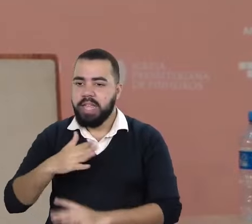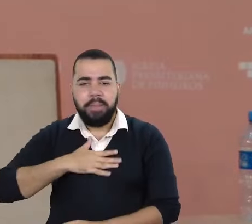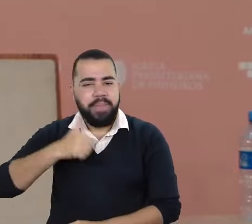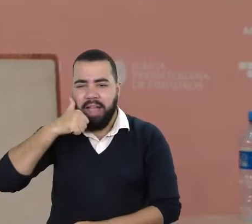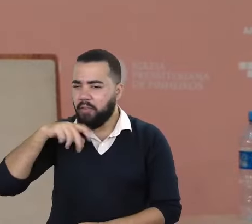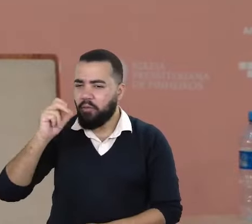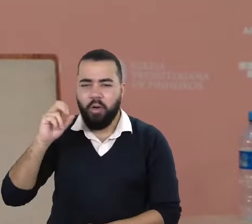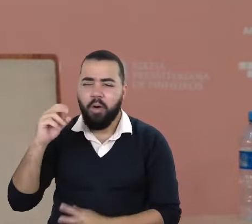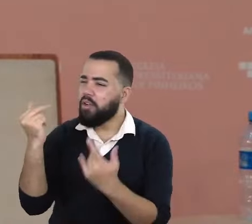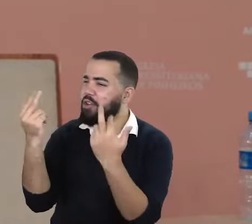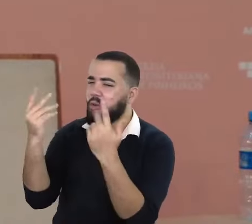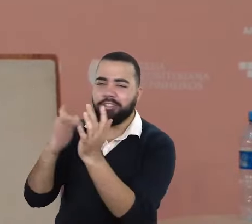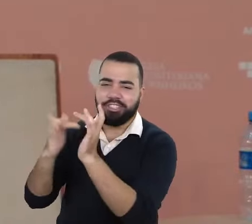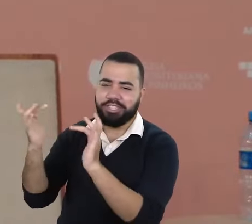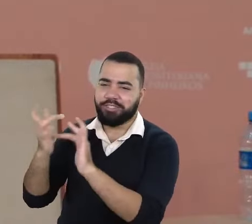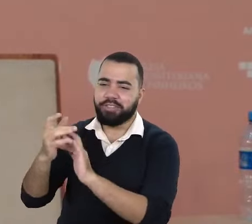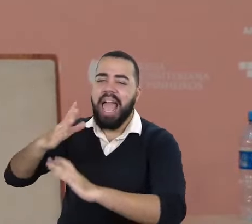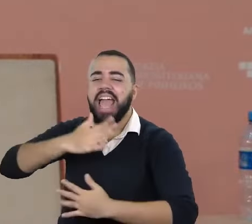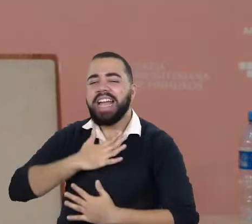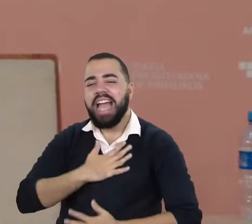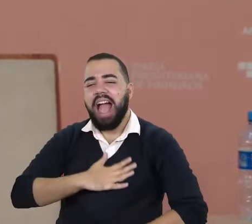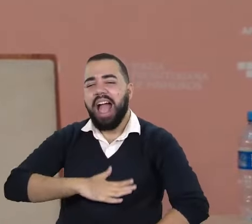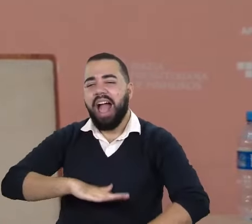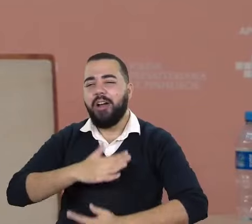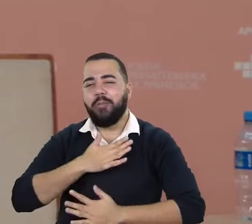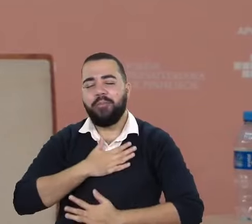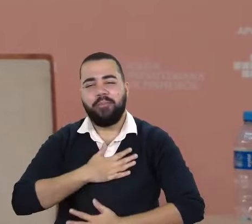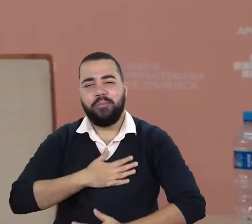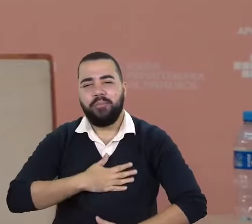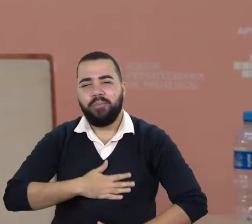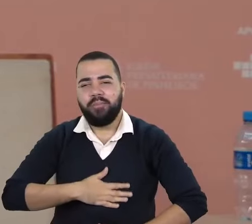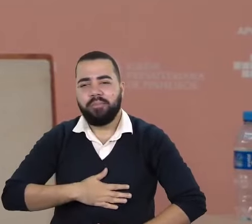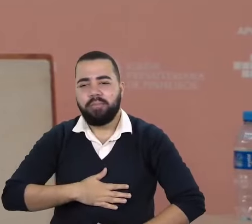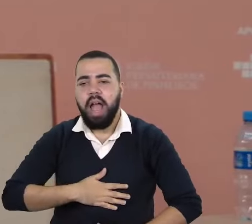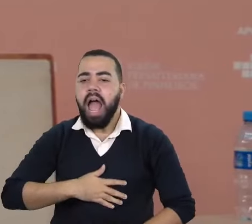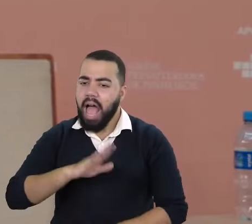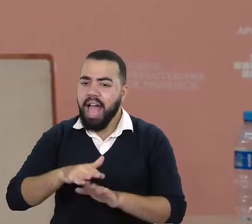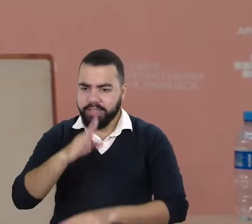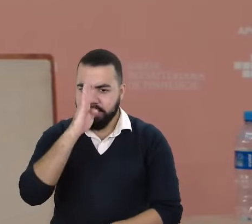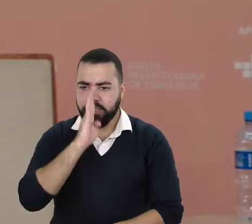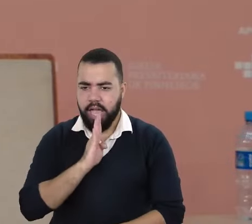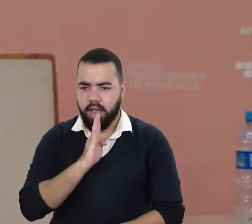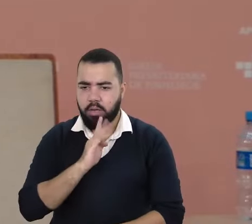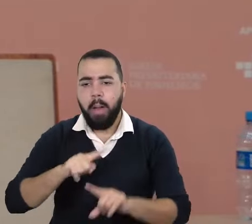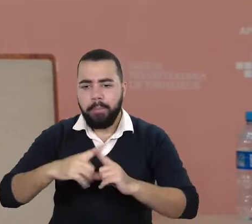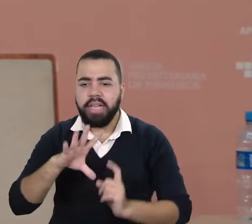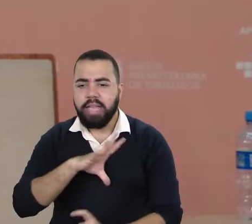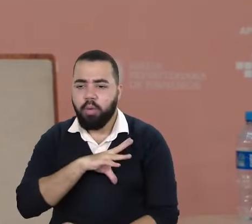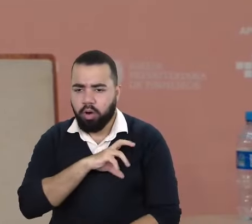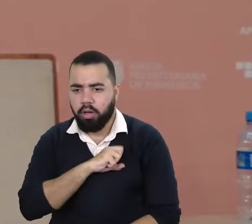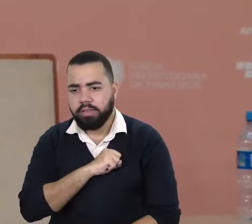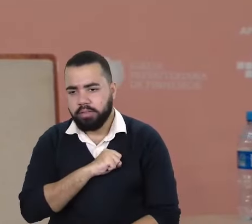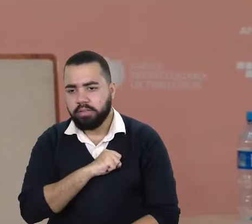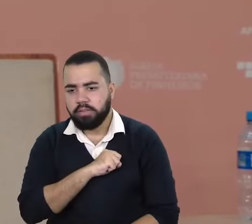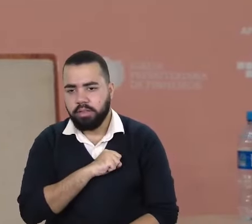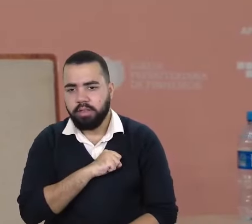que eu conheço. Ponderada. Humilde. Ela é seca, viu? Mas ela é amorosa do jeito